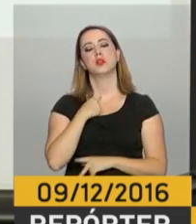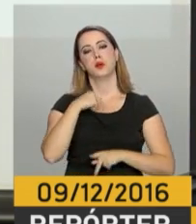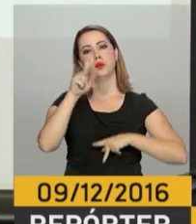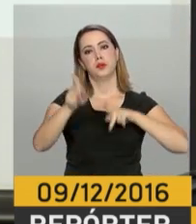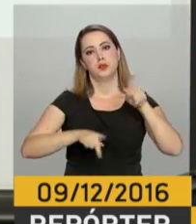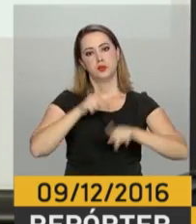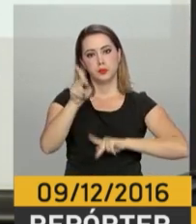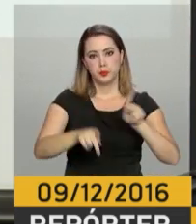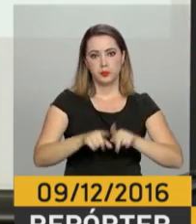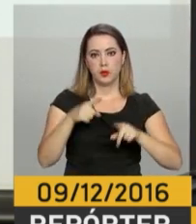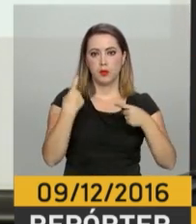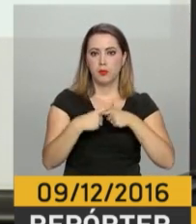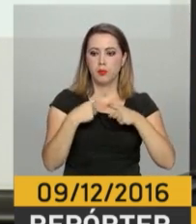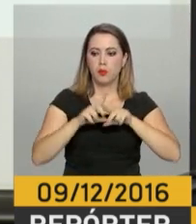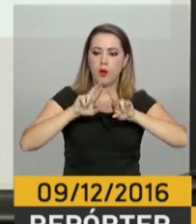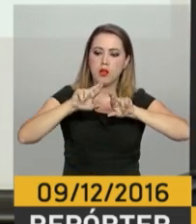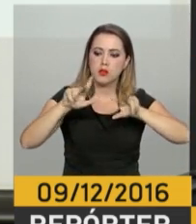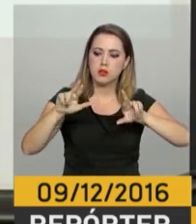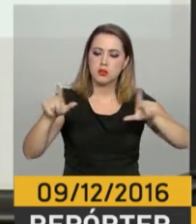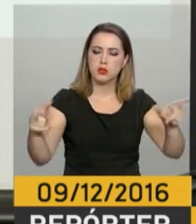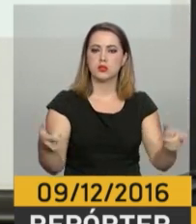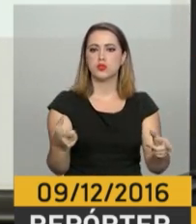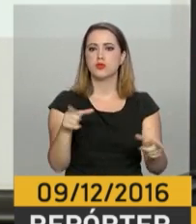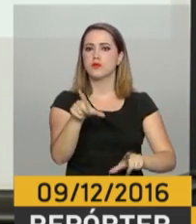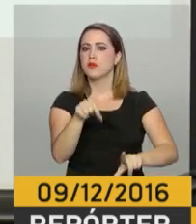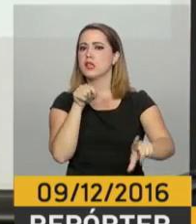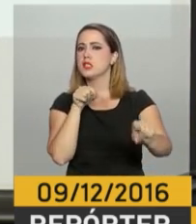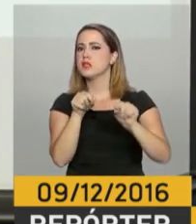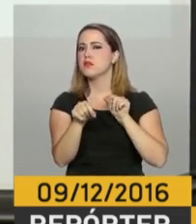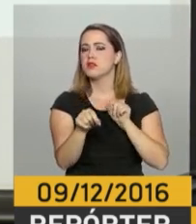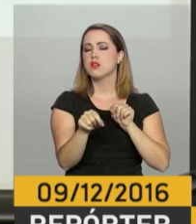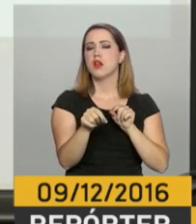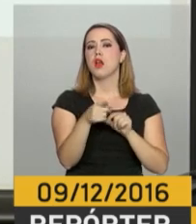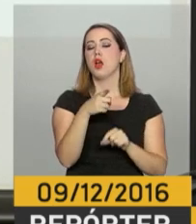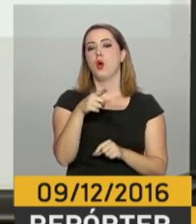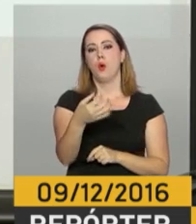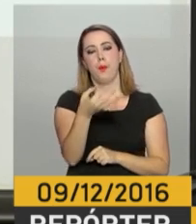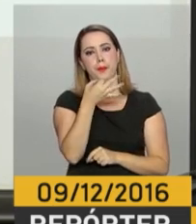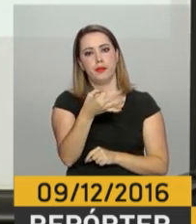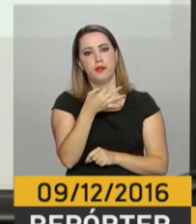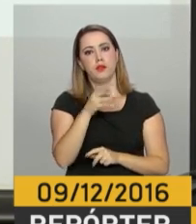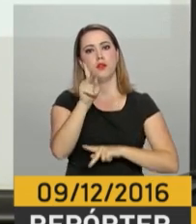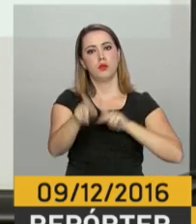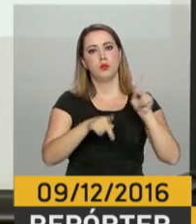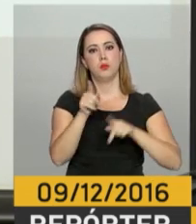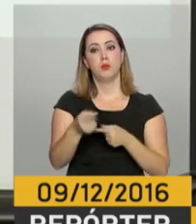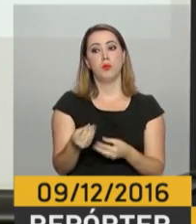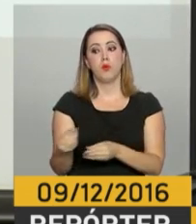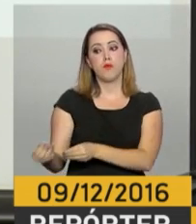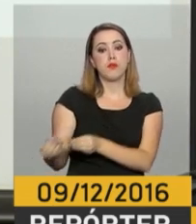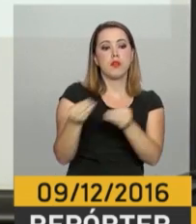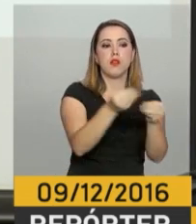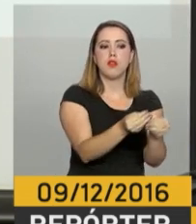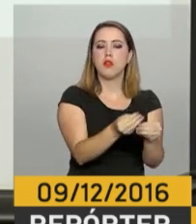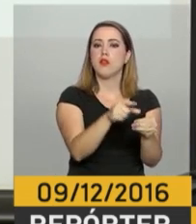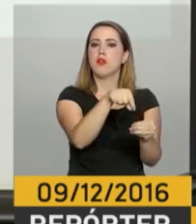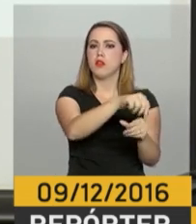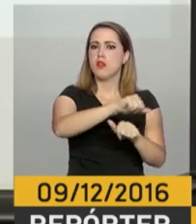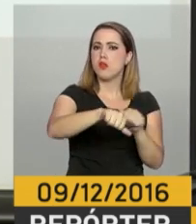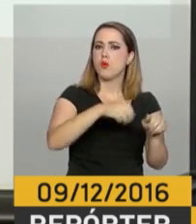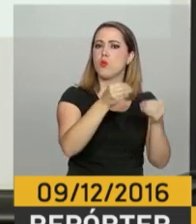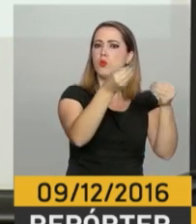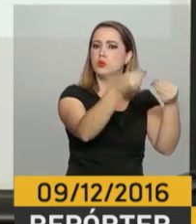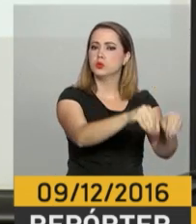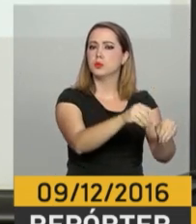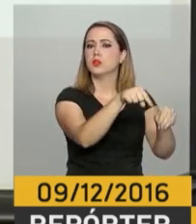estão as várias tendências da sociedade brasileira. Quem os leva lá é o voto popular. Nós temos que respeitar